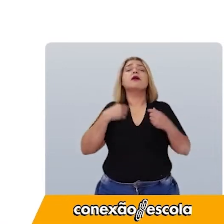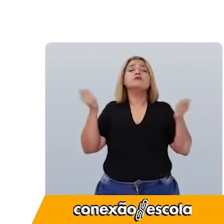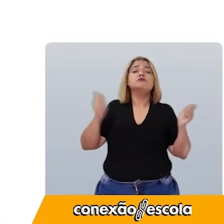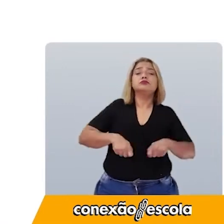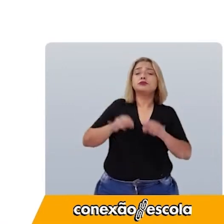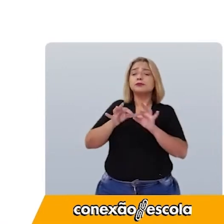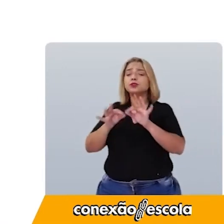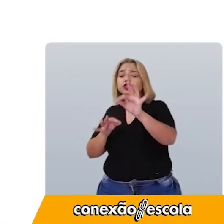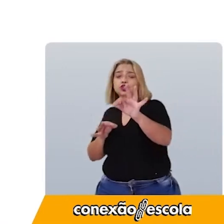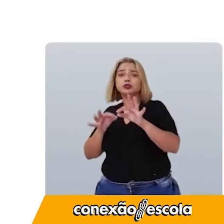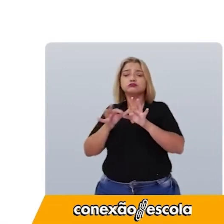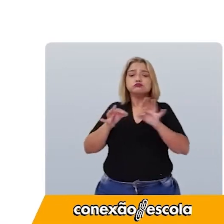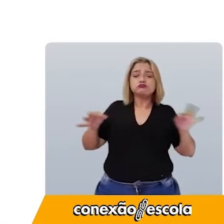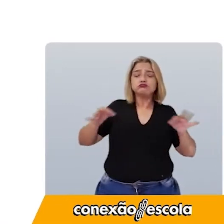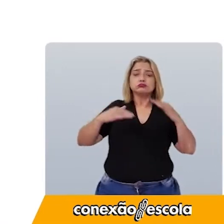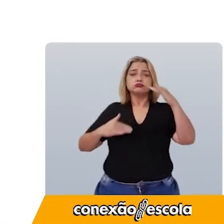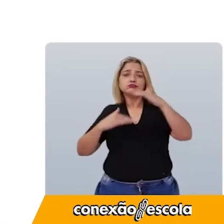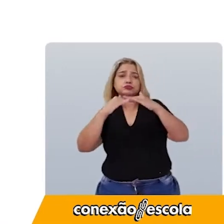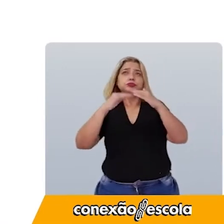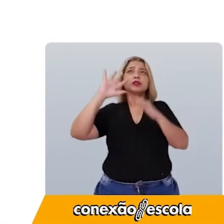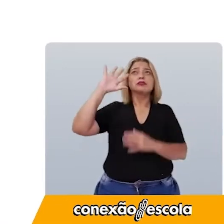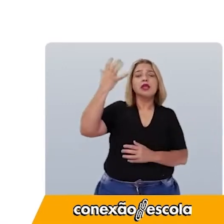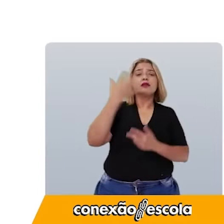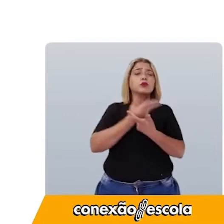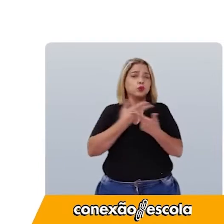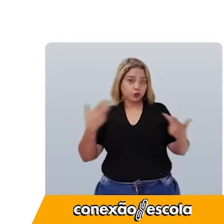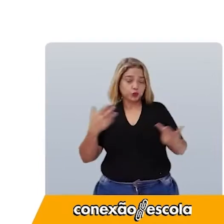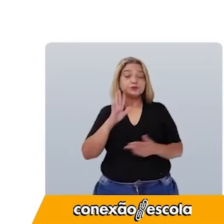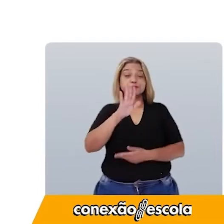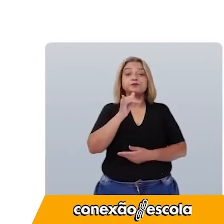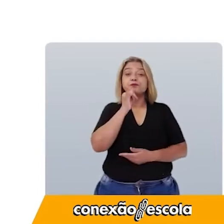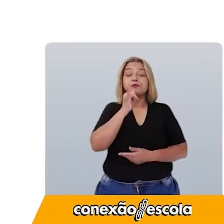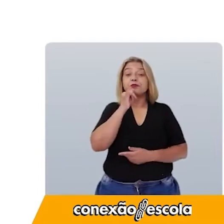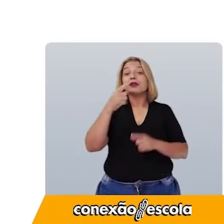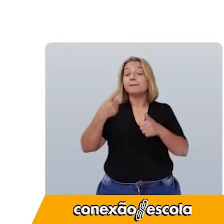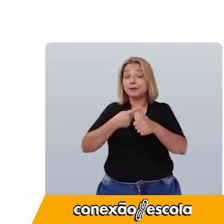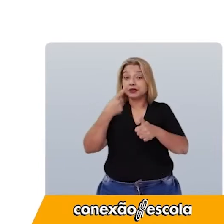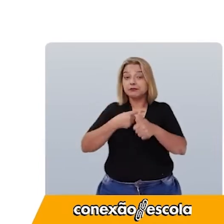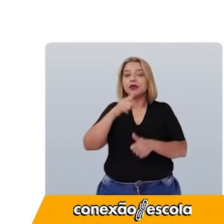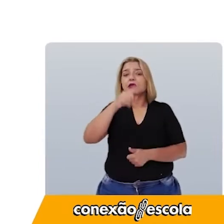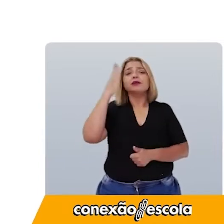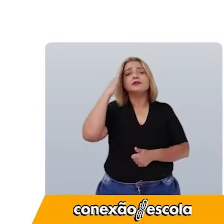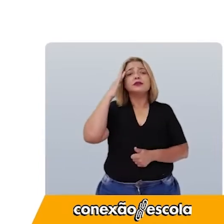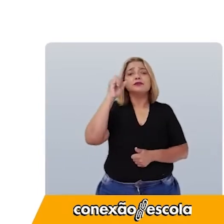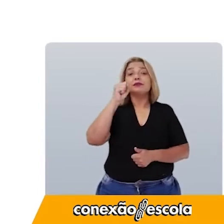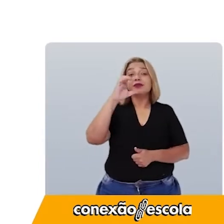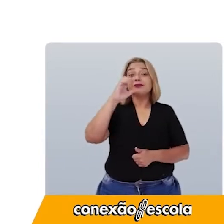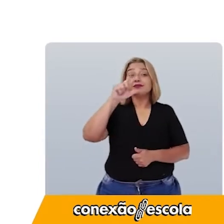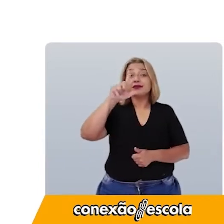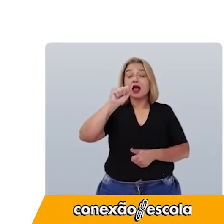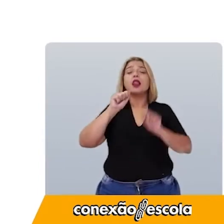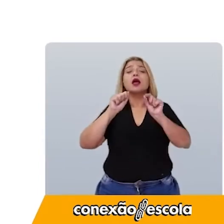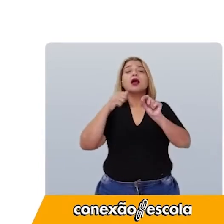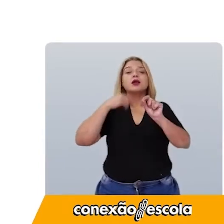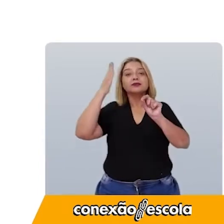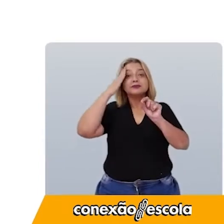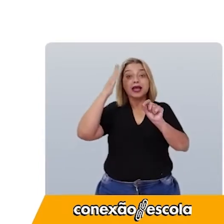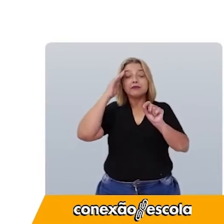e razão. Escala é a relação entre o tamanho real de algo e